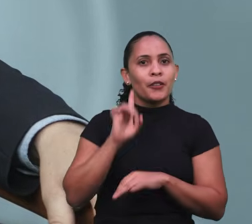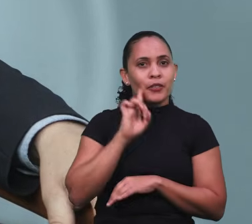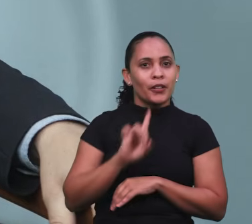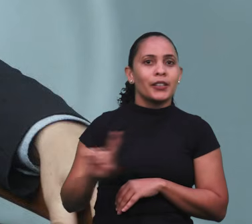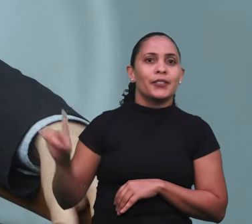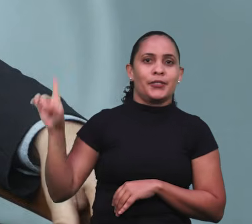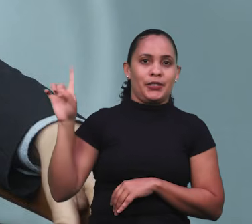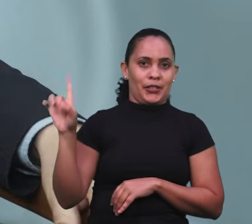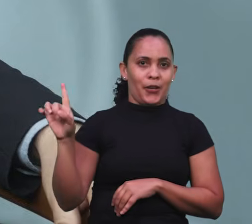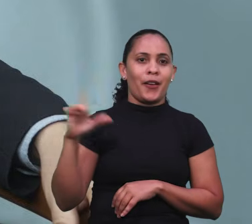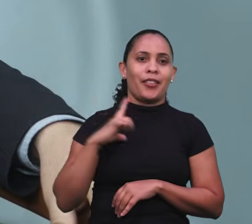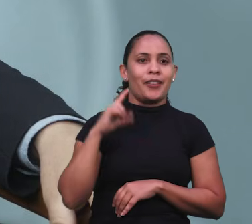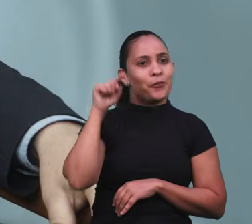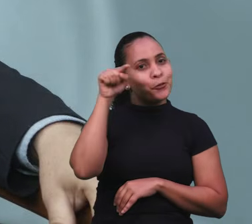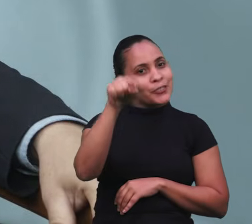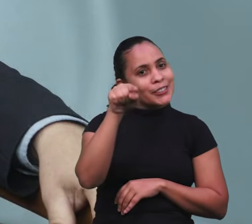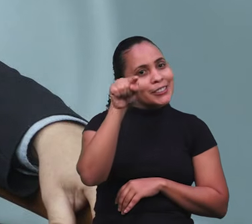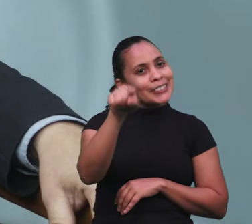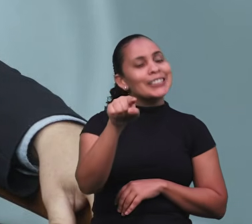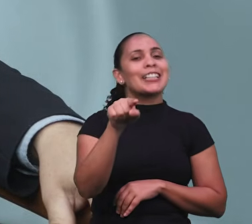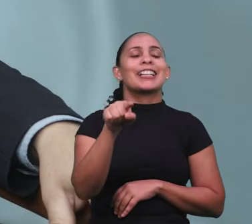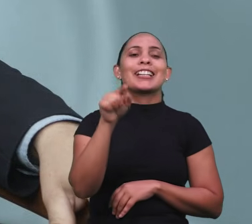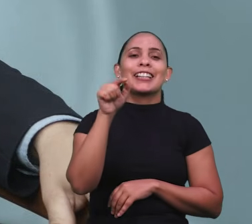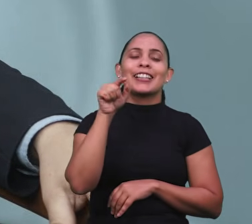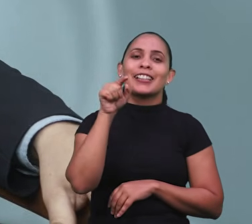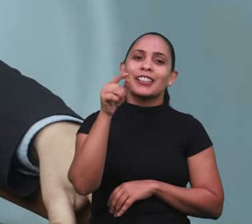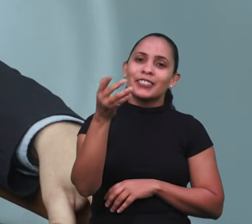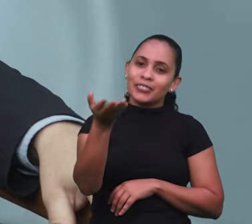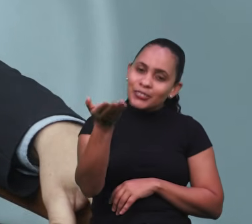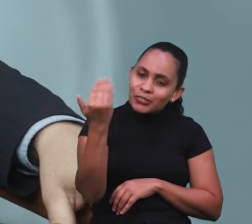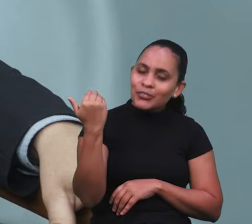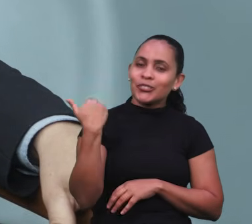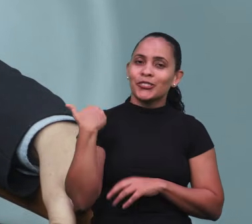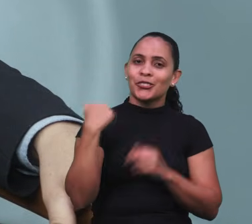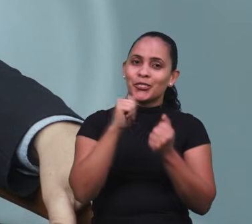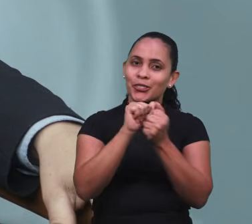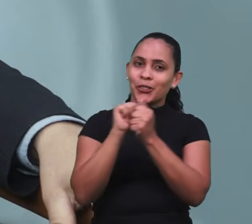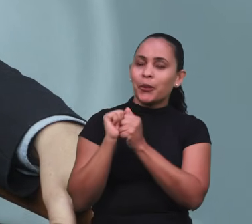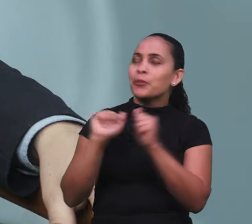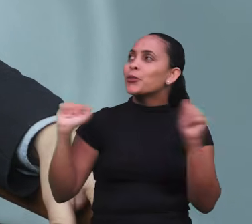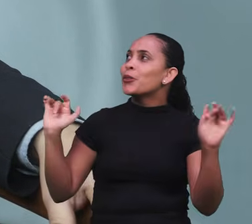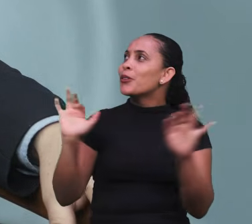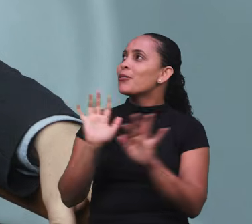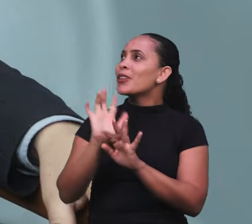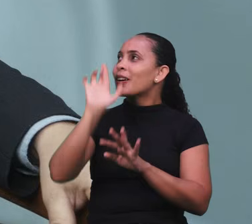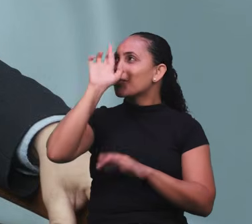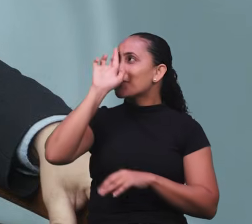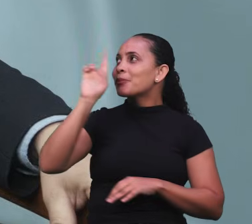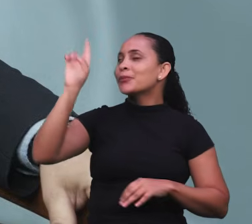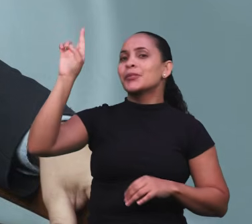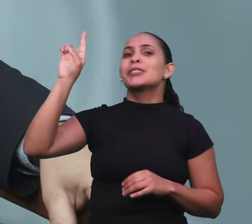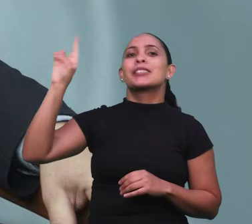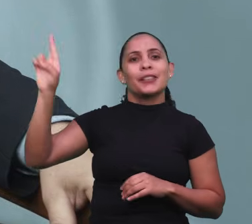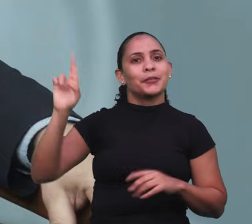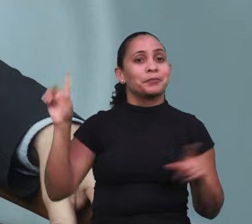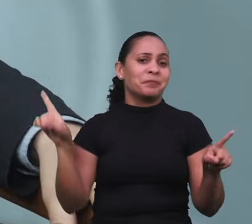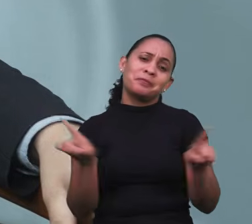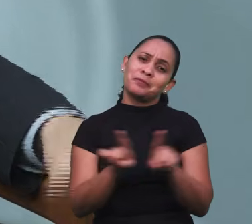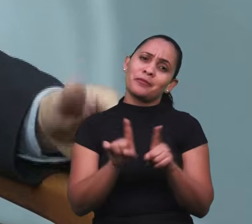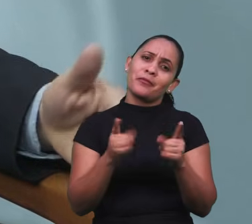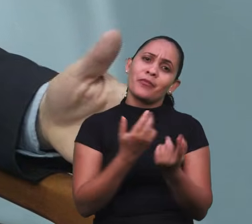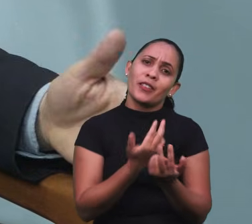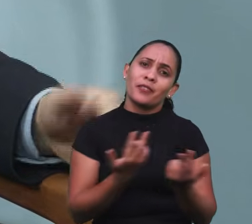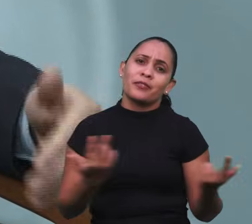para glorificar, para bendizer e receber você, o senhor, a senhora, está conosco para glorificar ao nome do